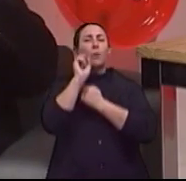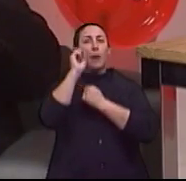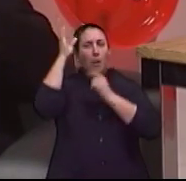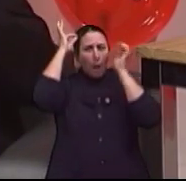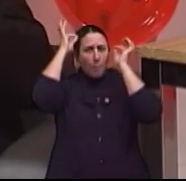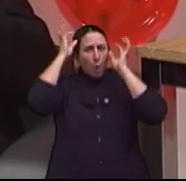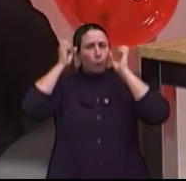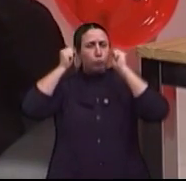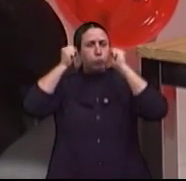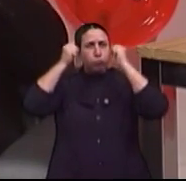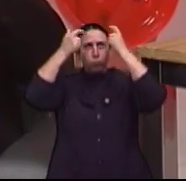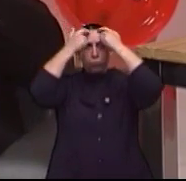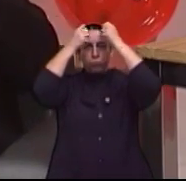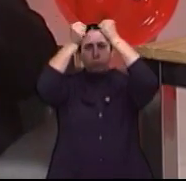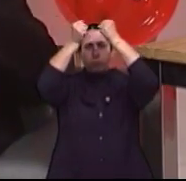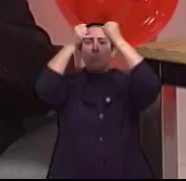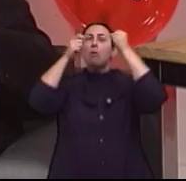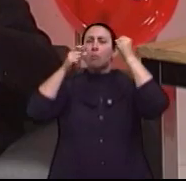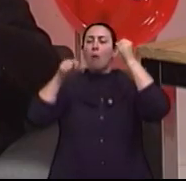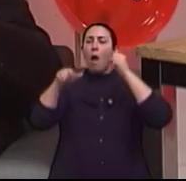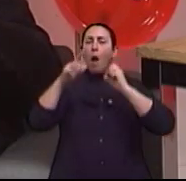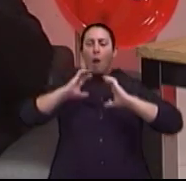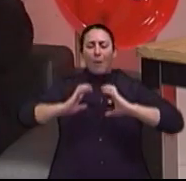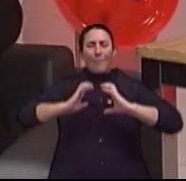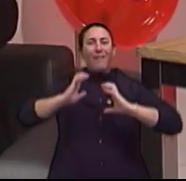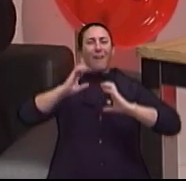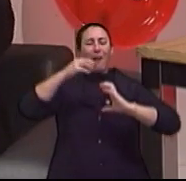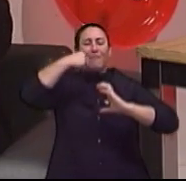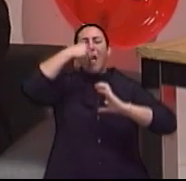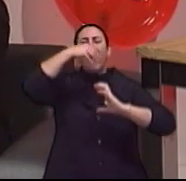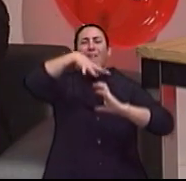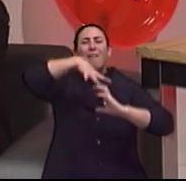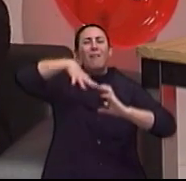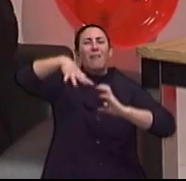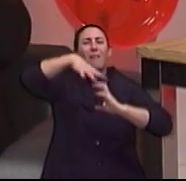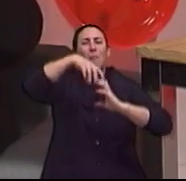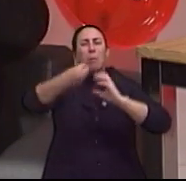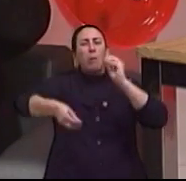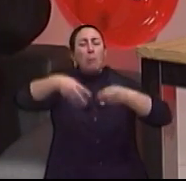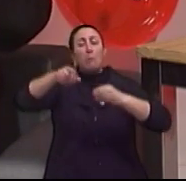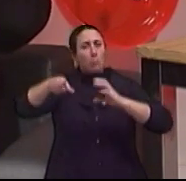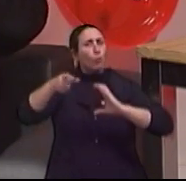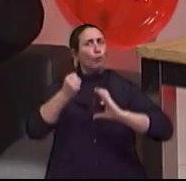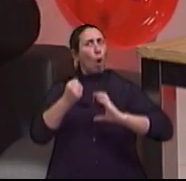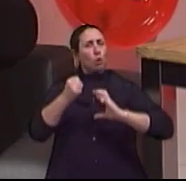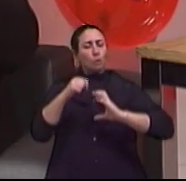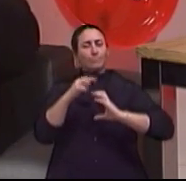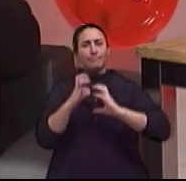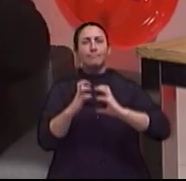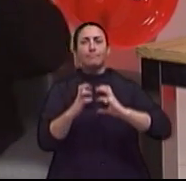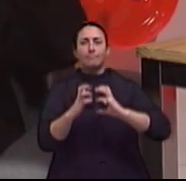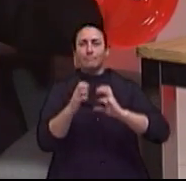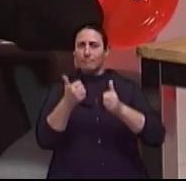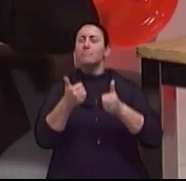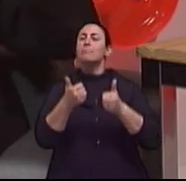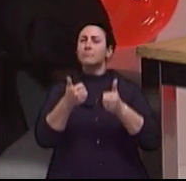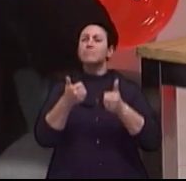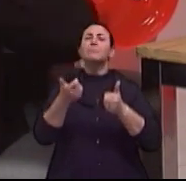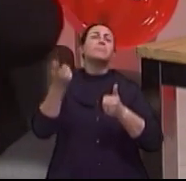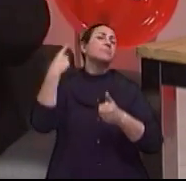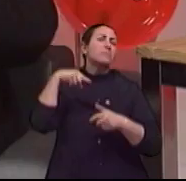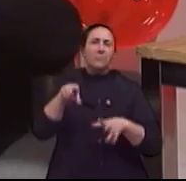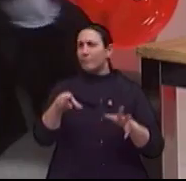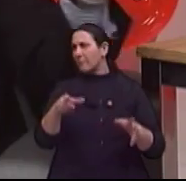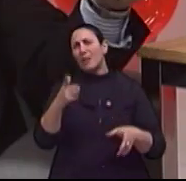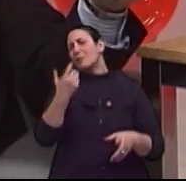do folículo piloso a aumenta o volume de cabelo naquela situação quando a calv Tá instalando depois bola de